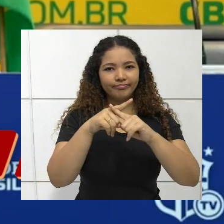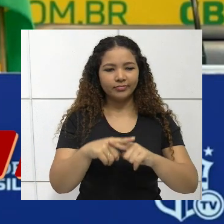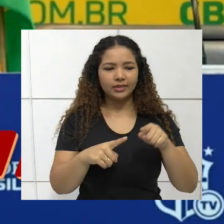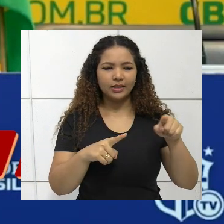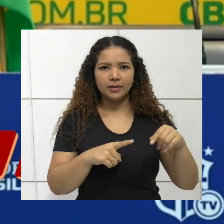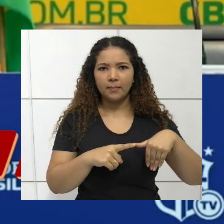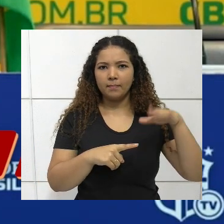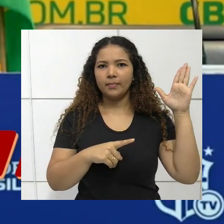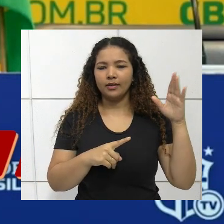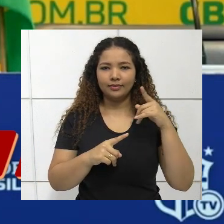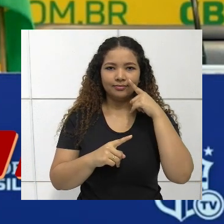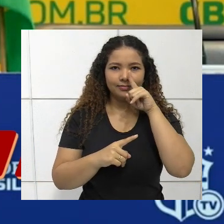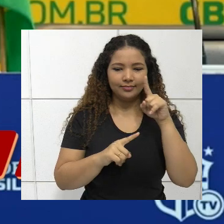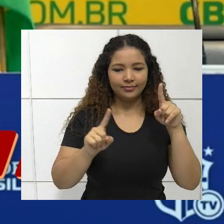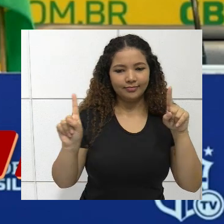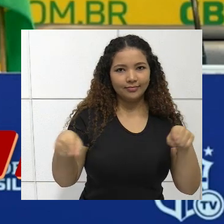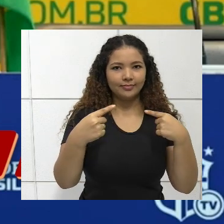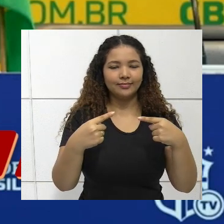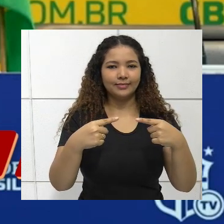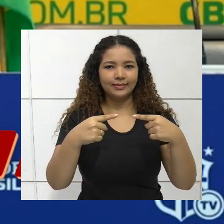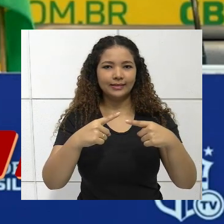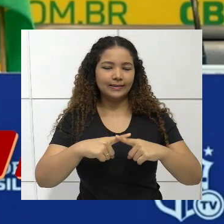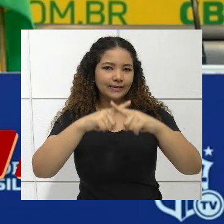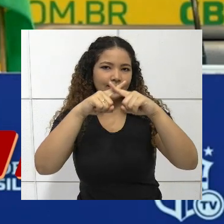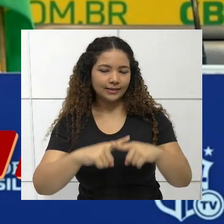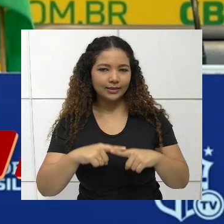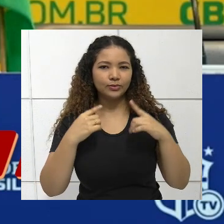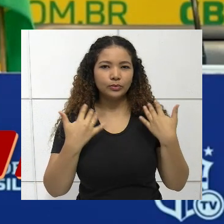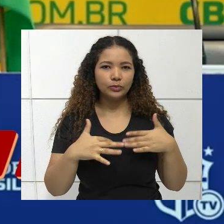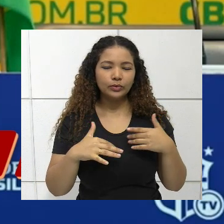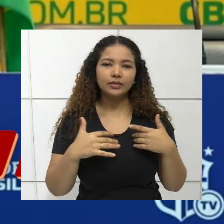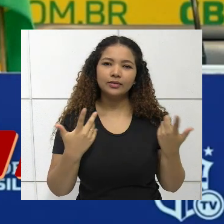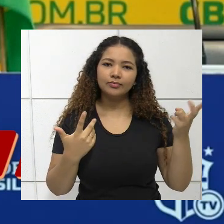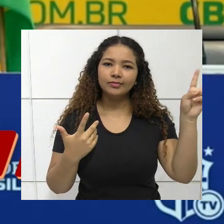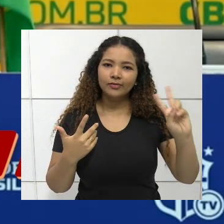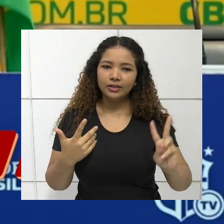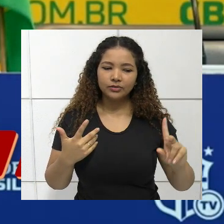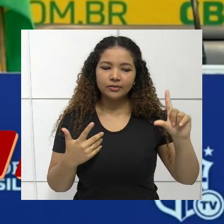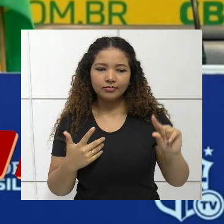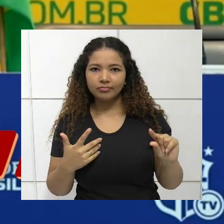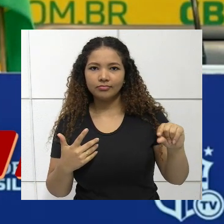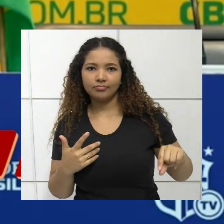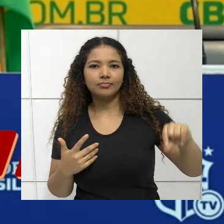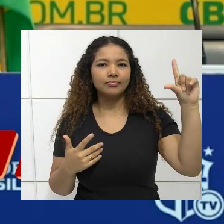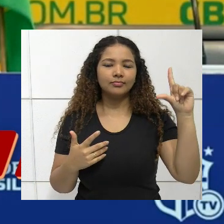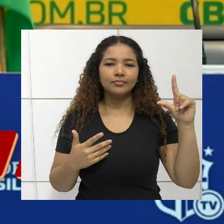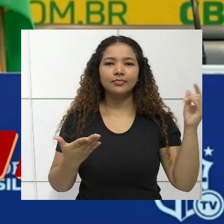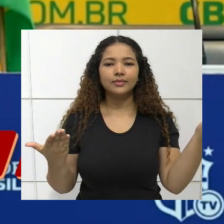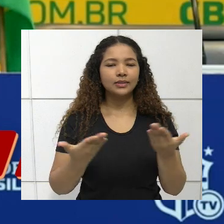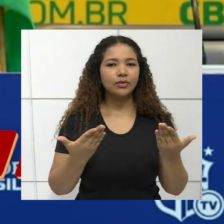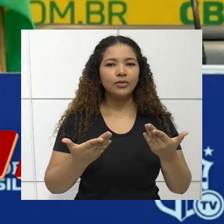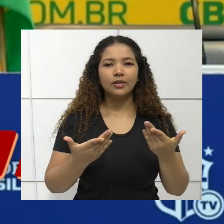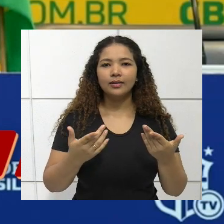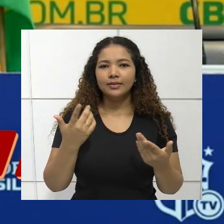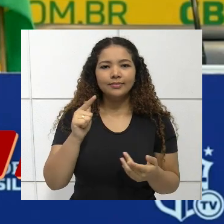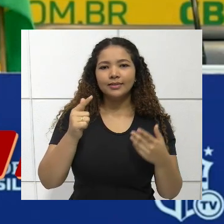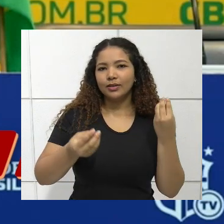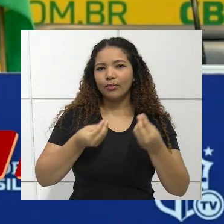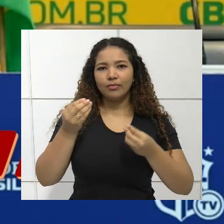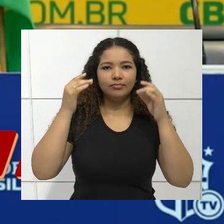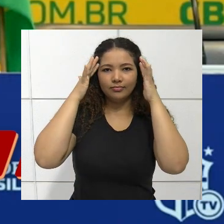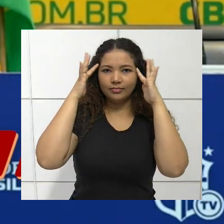e marque mais adiantado e tente propor mais o jogo do que a Venezuela tentou aqui. Mas isso é uma previsão, mas a gente